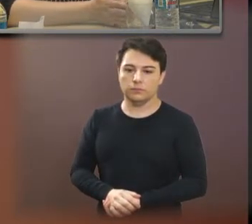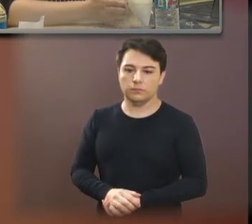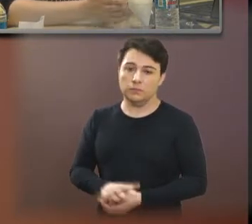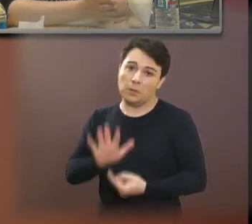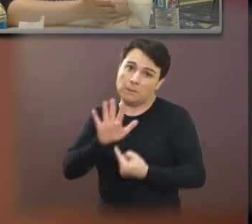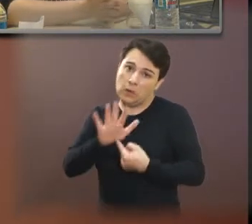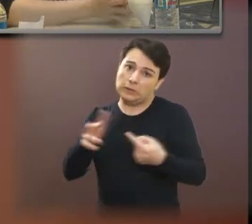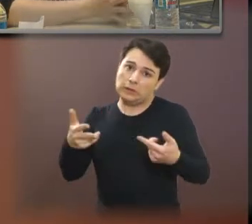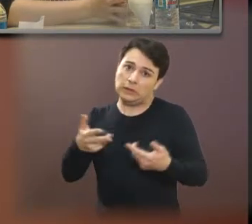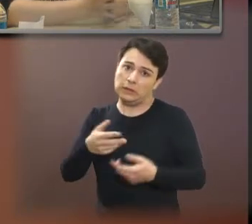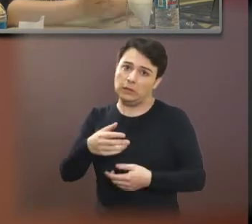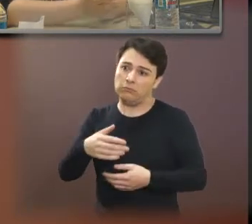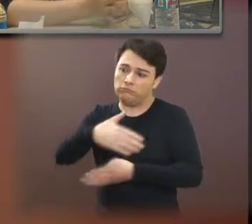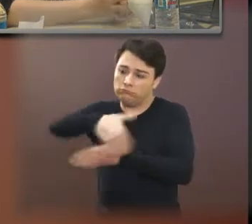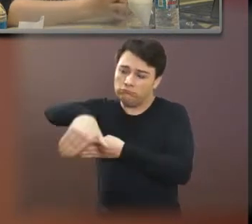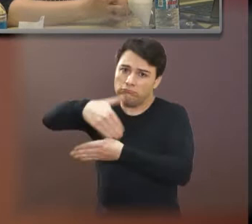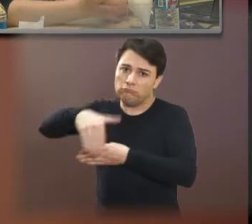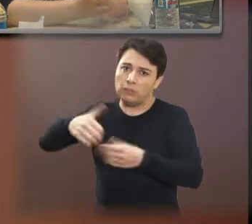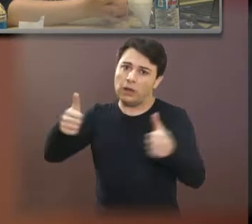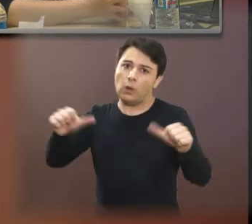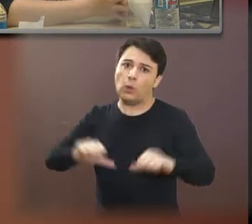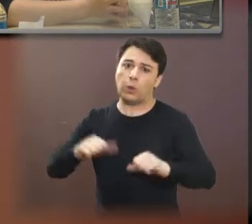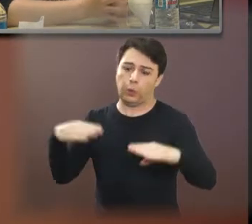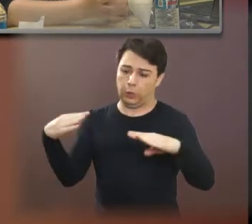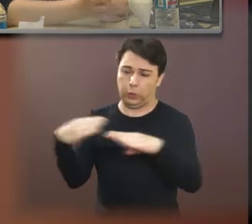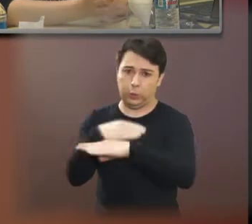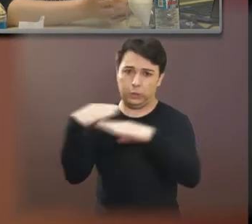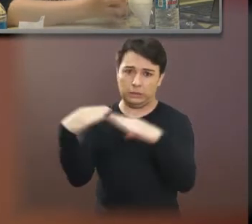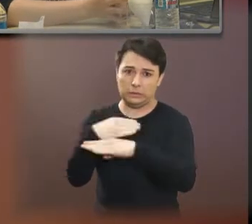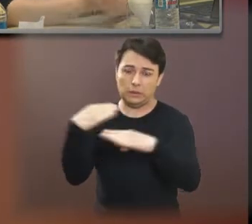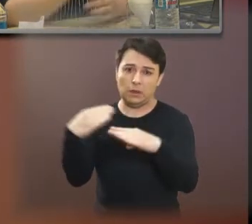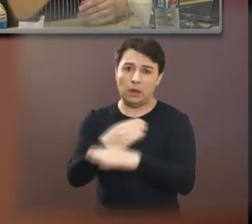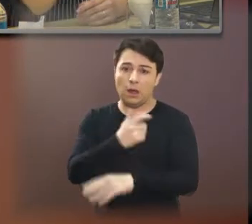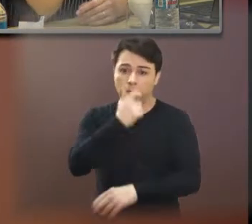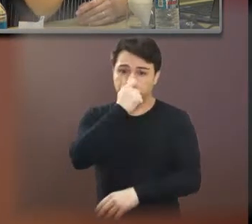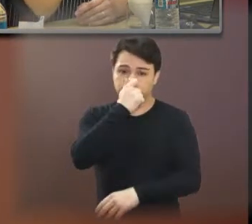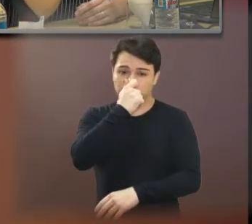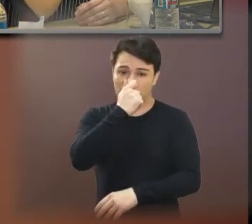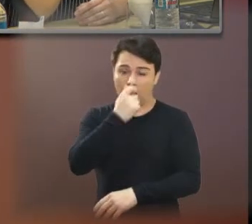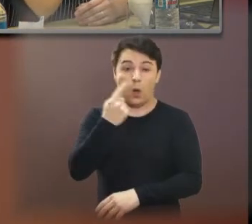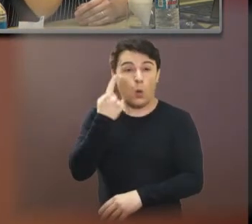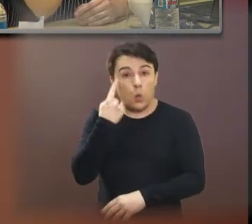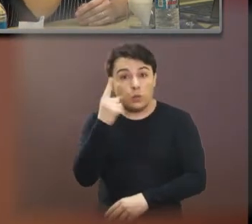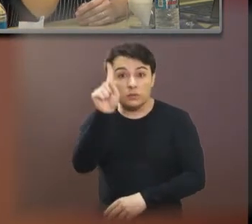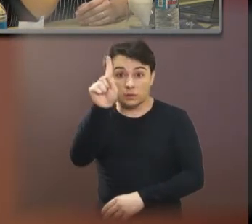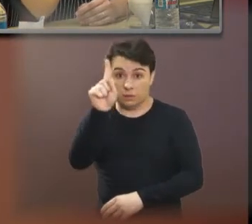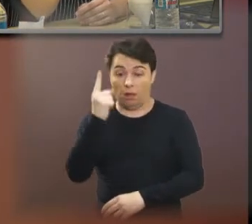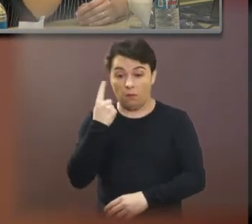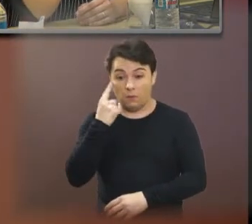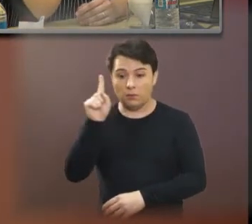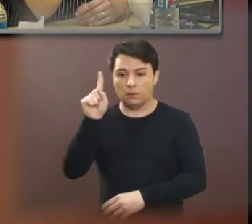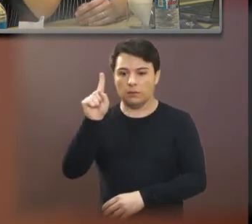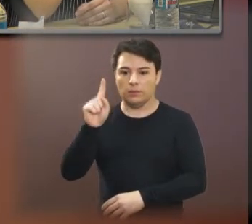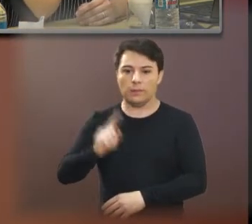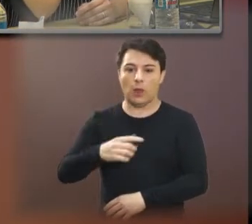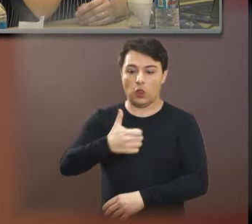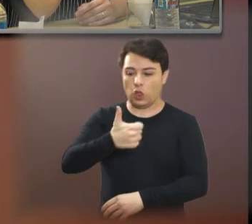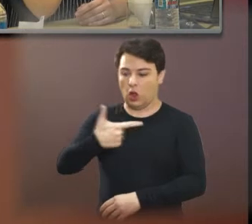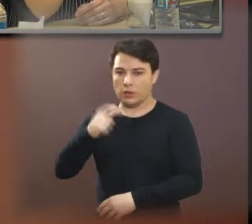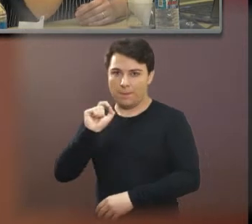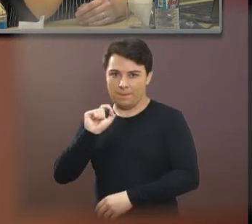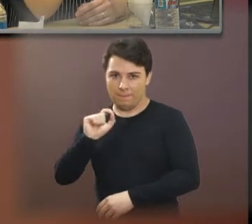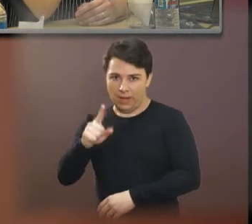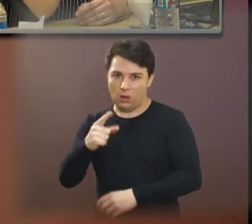calamitosa nessa avenida, né? O número de veículos que transitam na via por dia, isso é período dia, são 12 mil